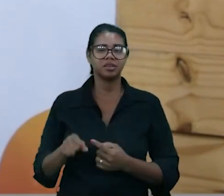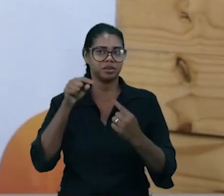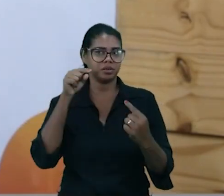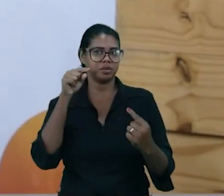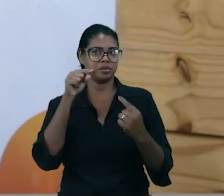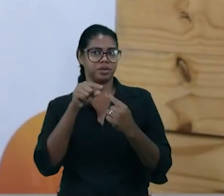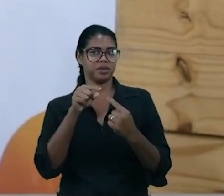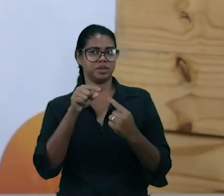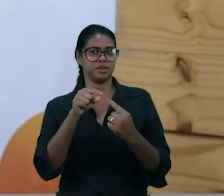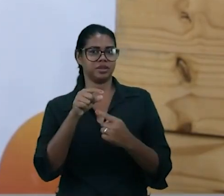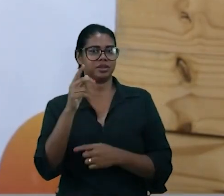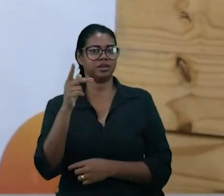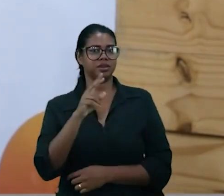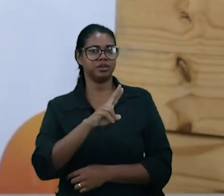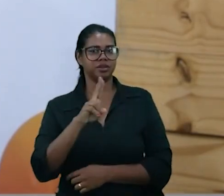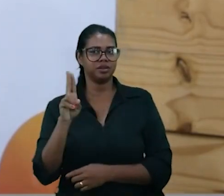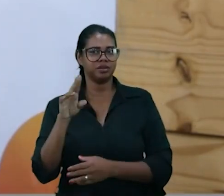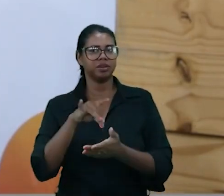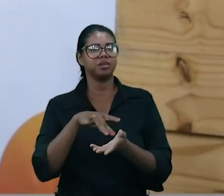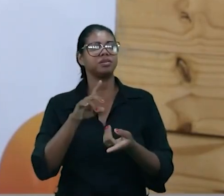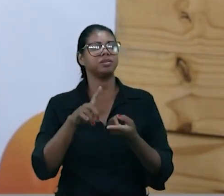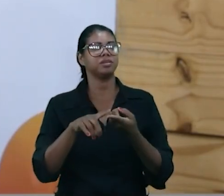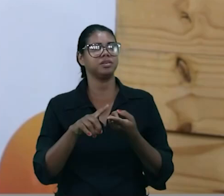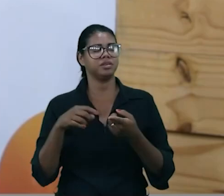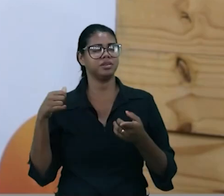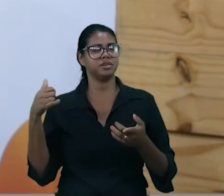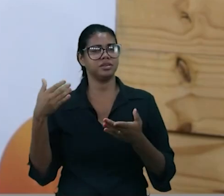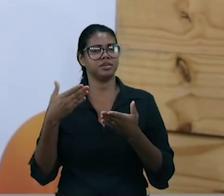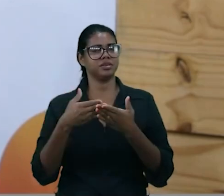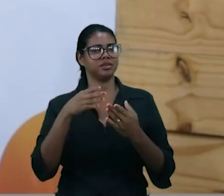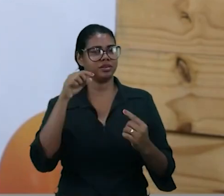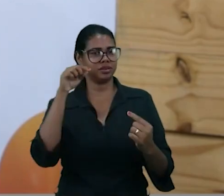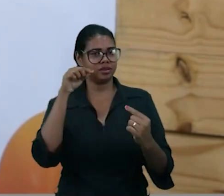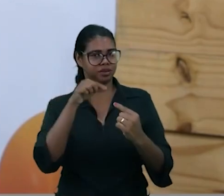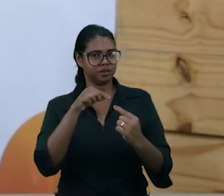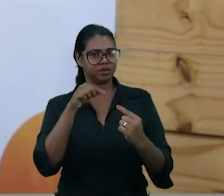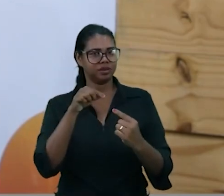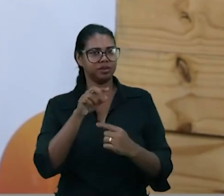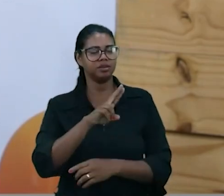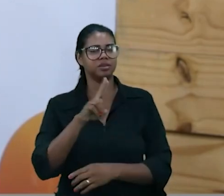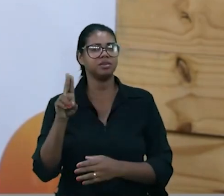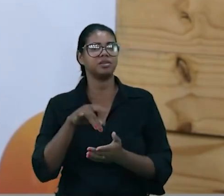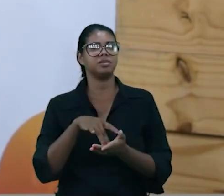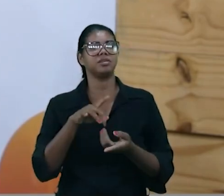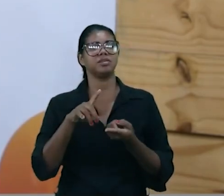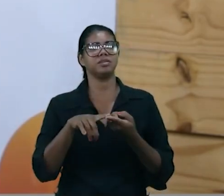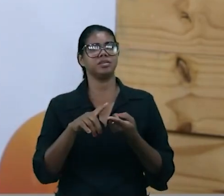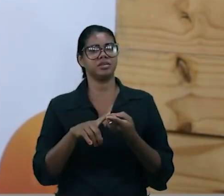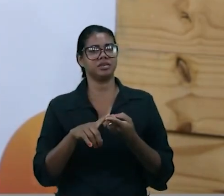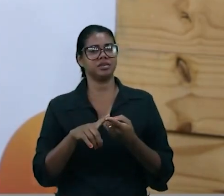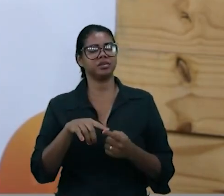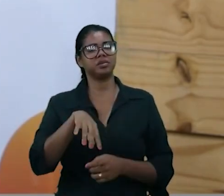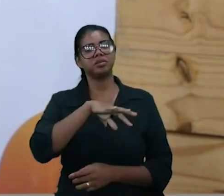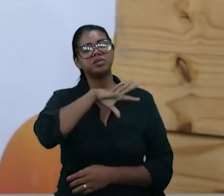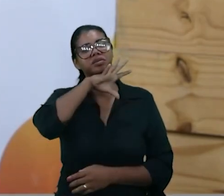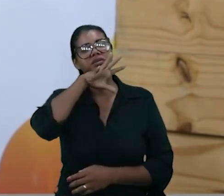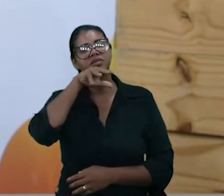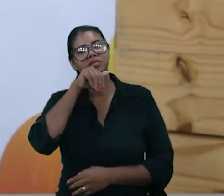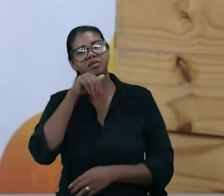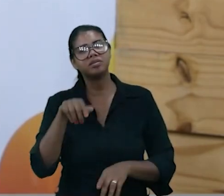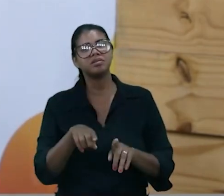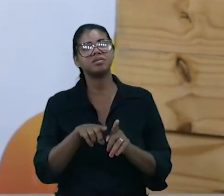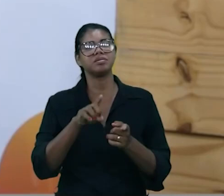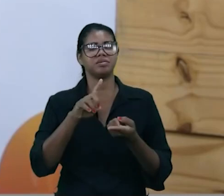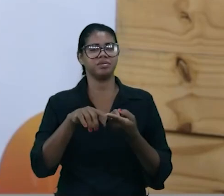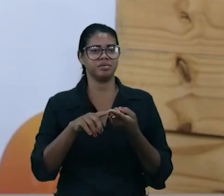num fenômeno. A partir dessa pessoa, ou desse objeto, ou desse fenômeno, é que surgem todas as demais categorias. Então, digamos que eu